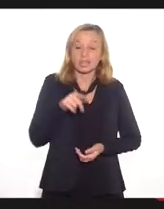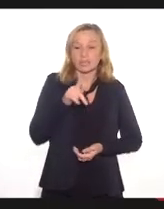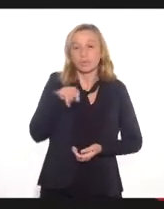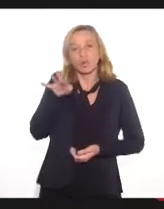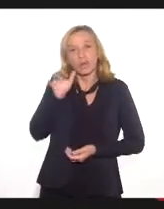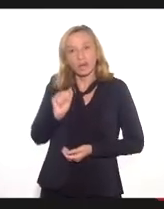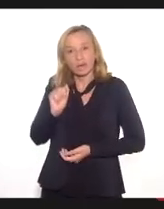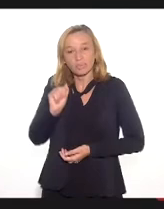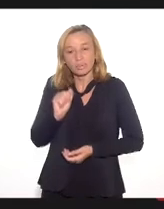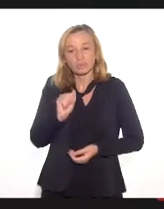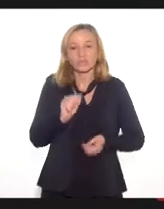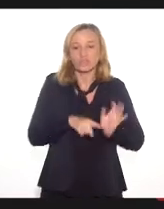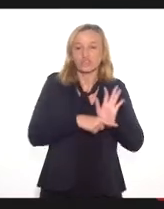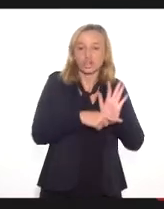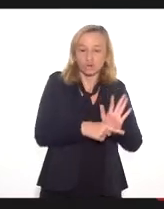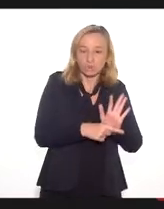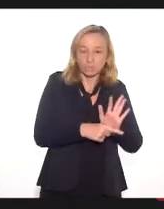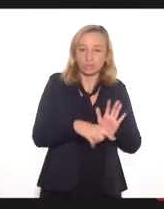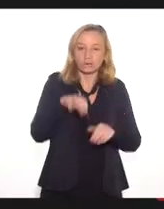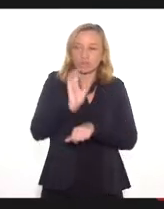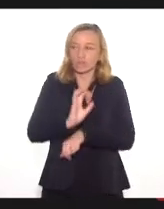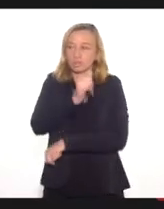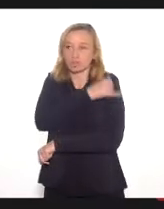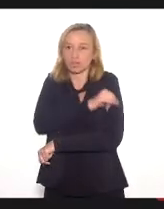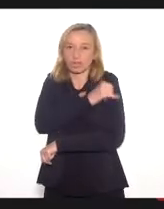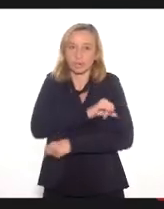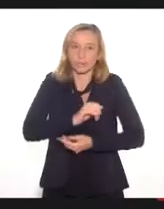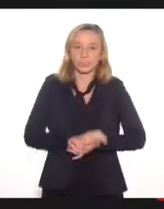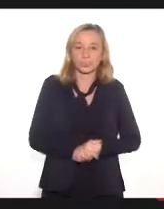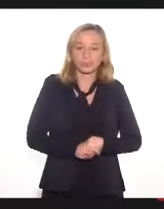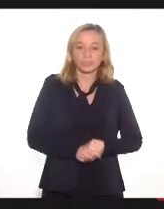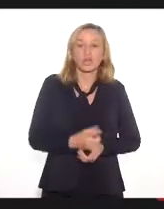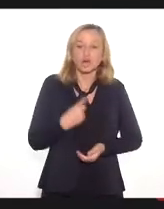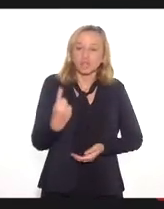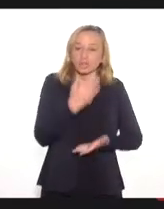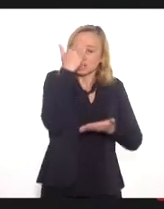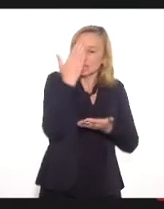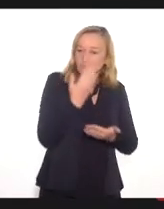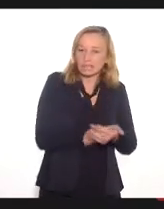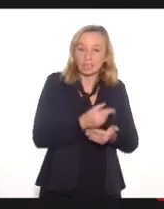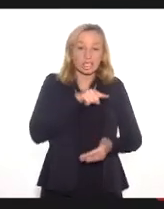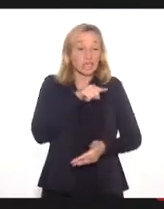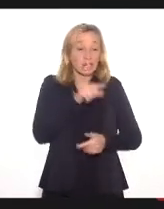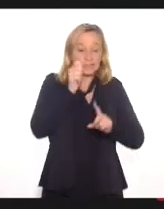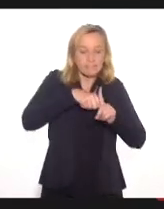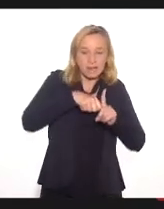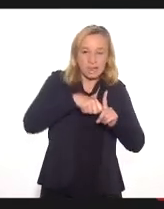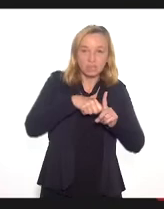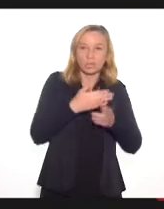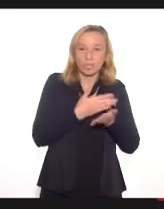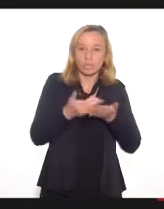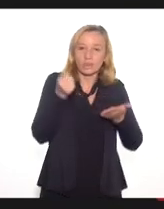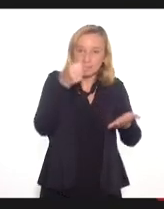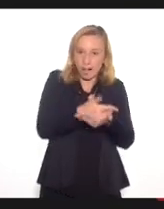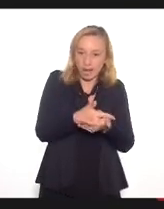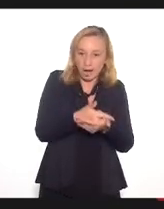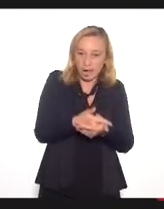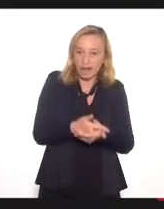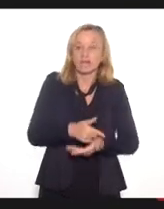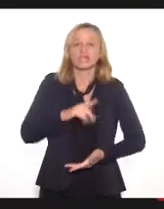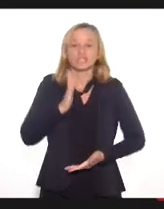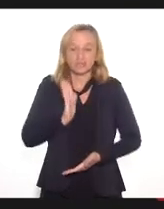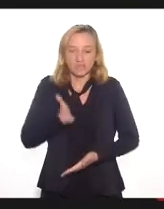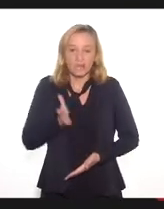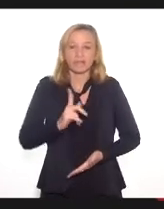de auxílio do Estado do Rio de Janeiro, que a gente acredita que esse mês começa a ser pago. A gente já